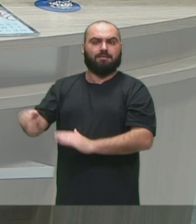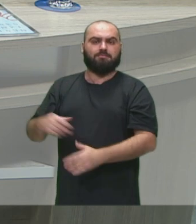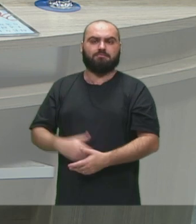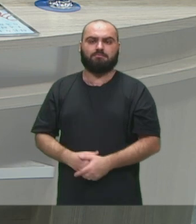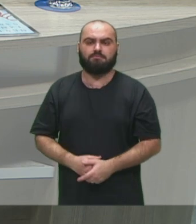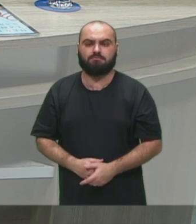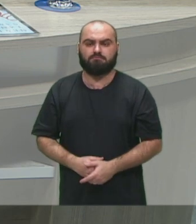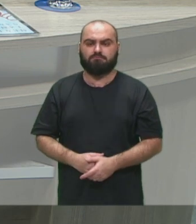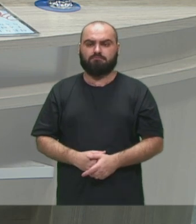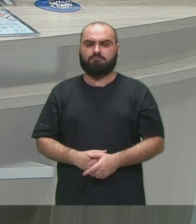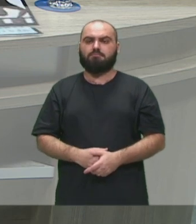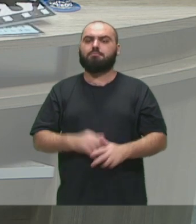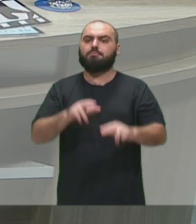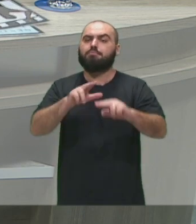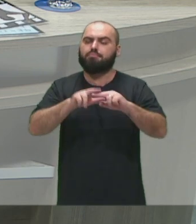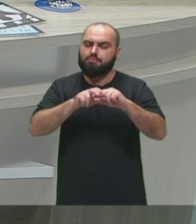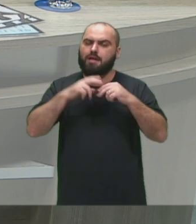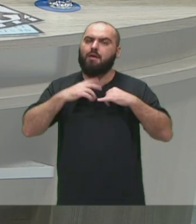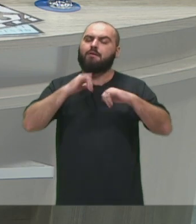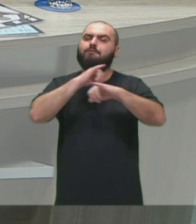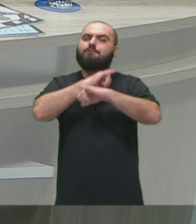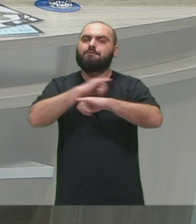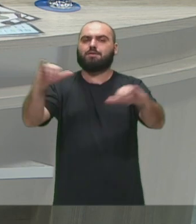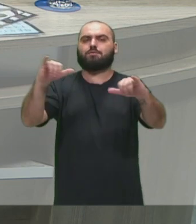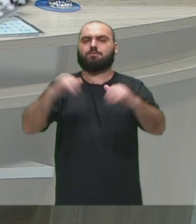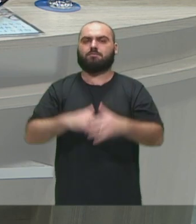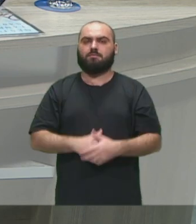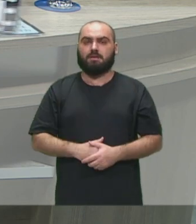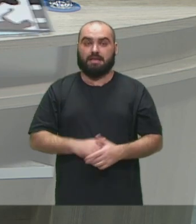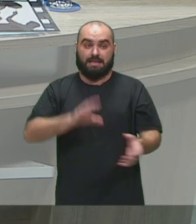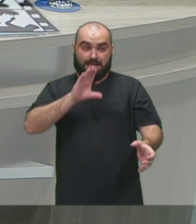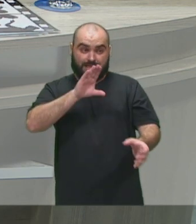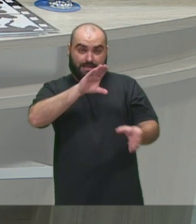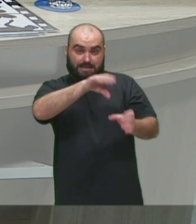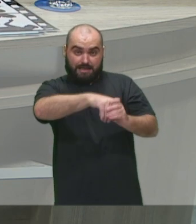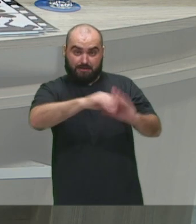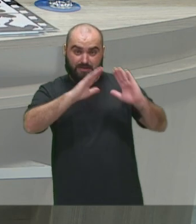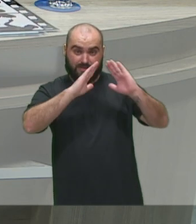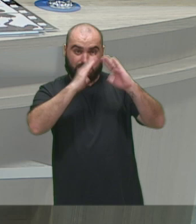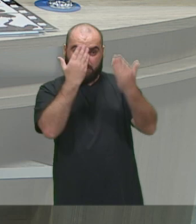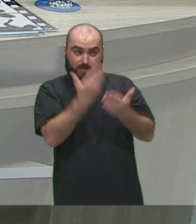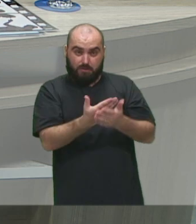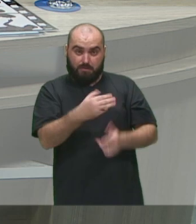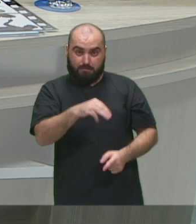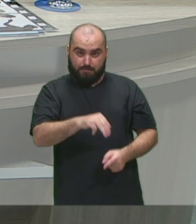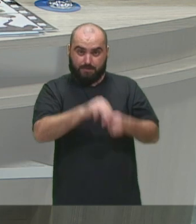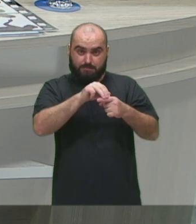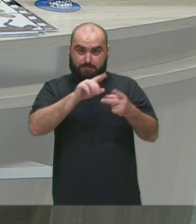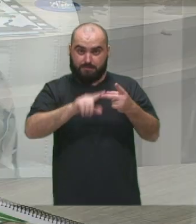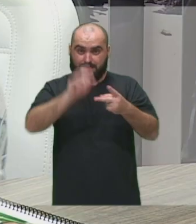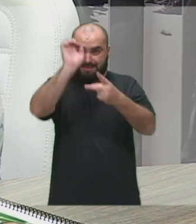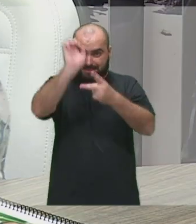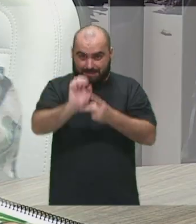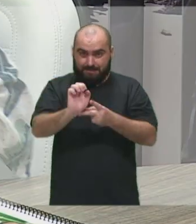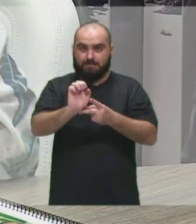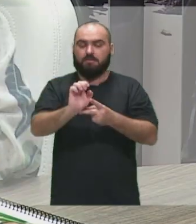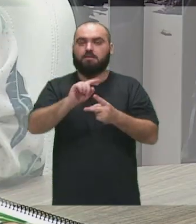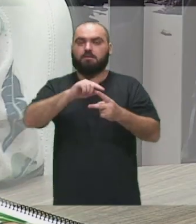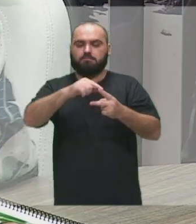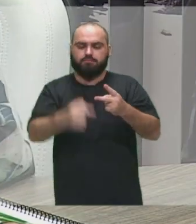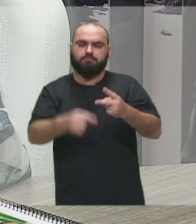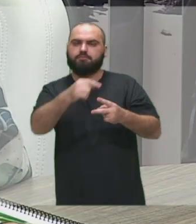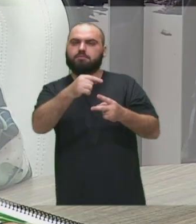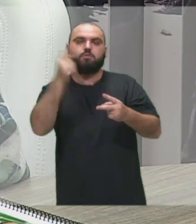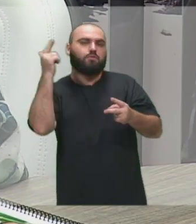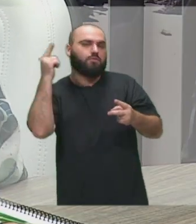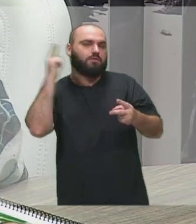uma chamada de atenção. Dentro das escolas municipais e estaduais dos municípios, a gente consegue